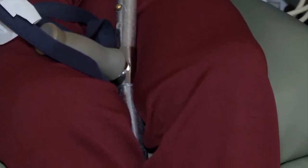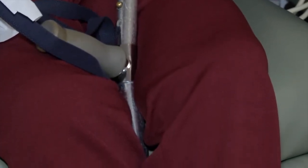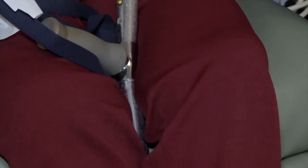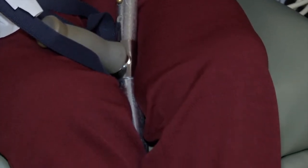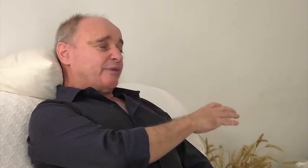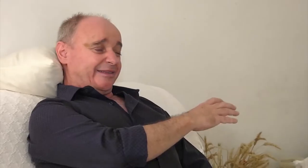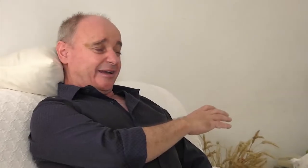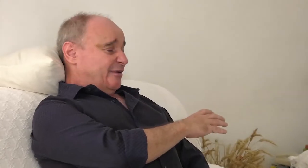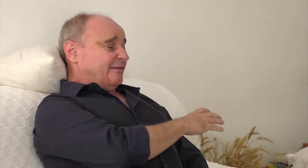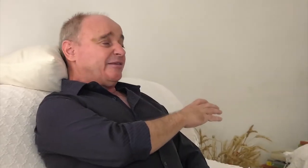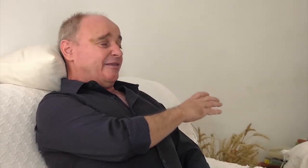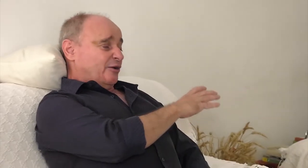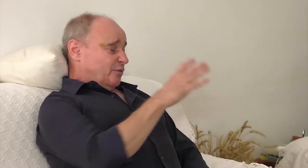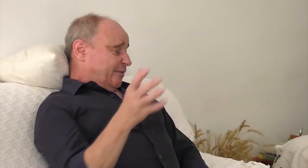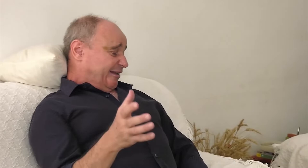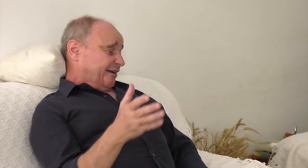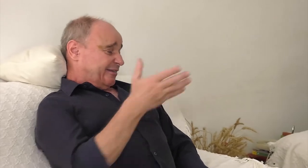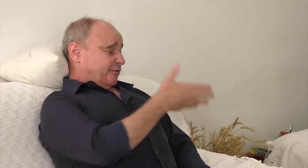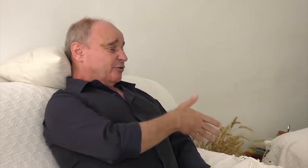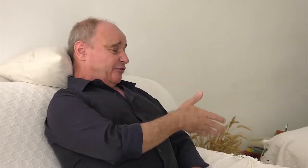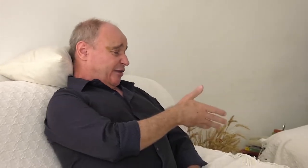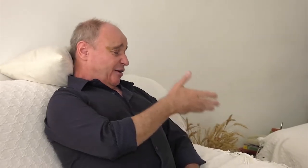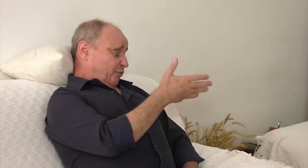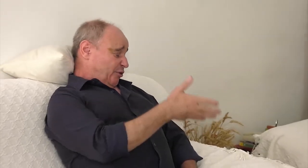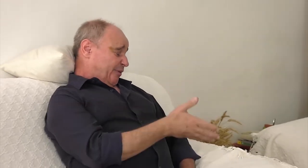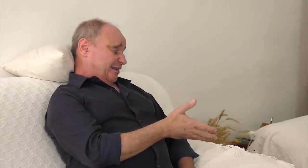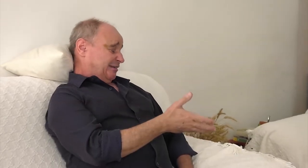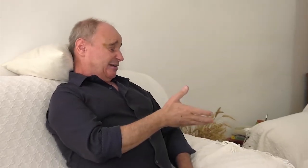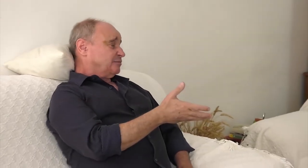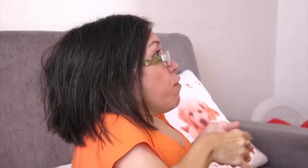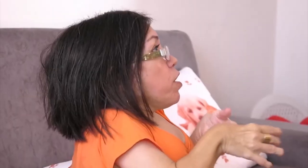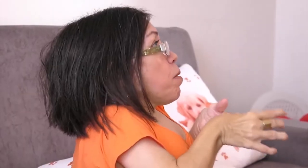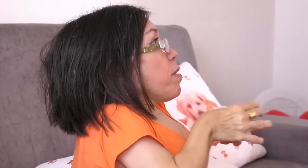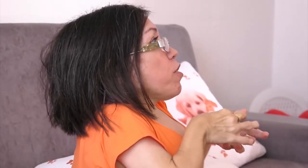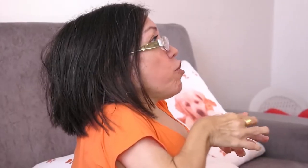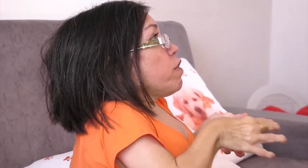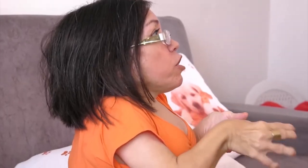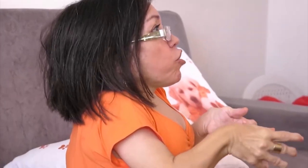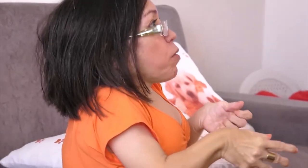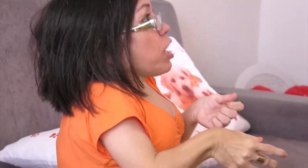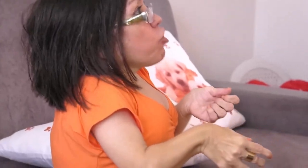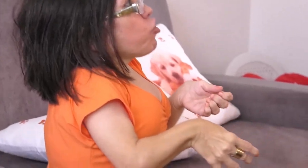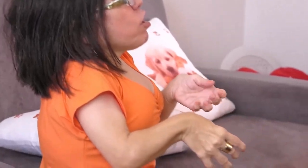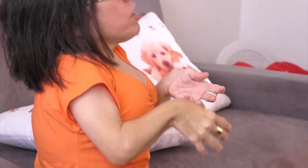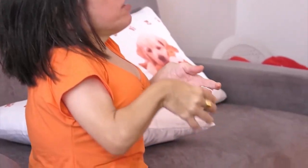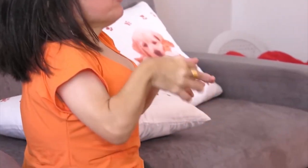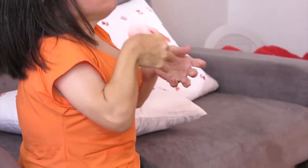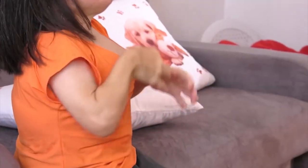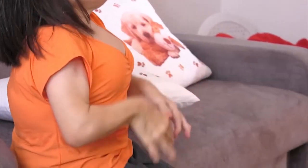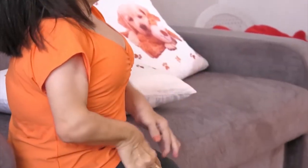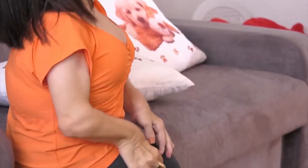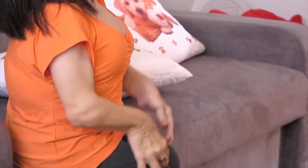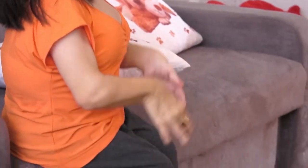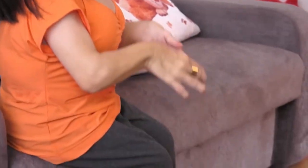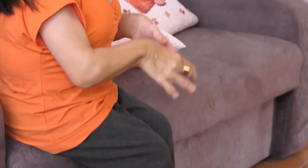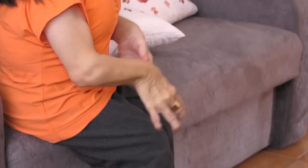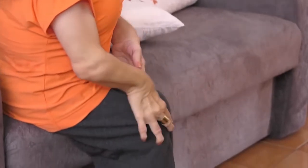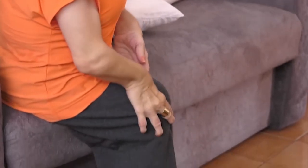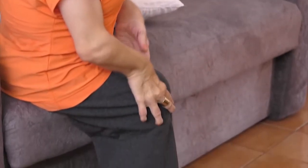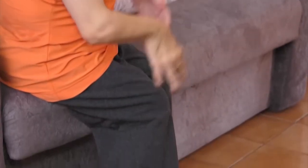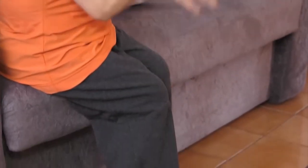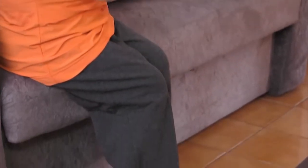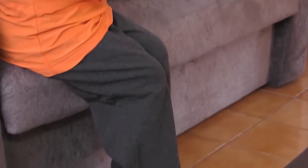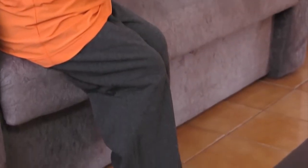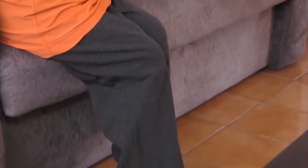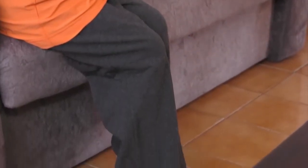Oito de fevereiro no Brasil estima-se que 13 milhões de pessoas tem algum tipo de doença Rara as famílias